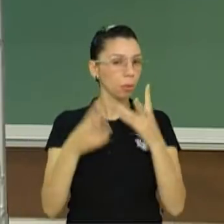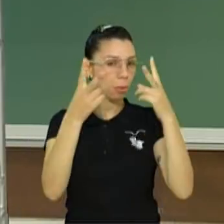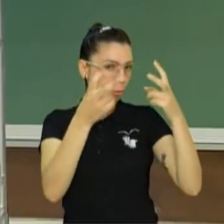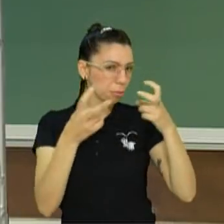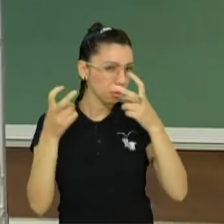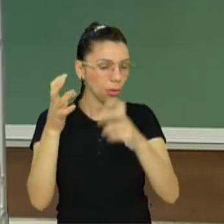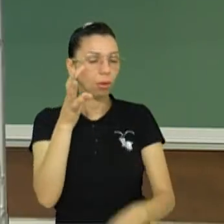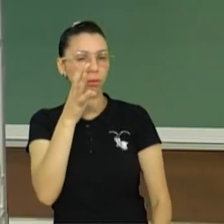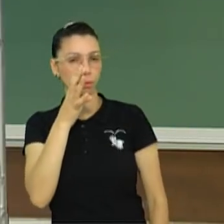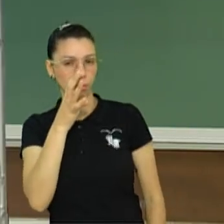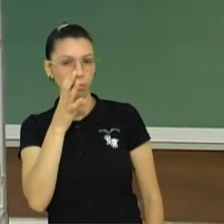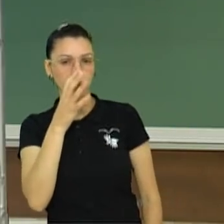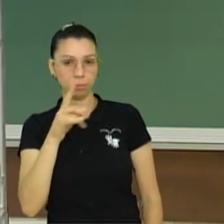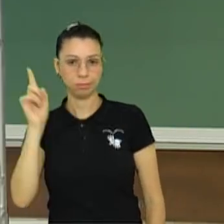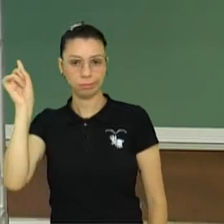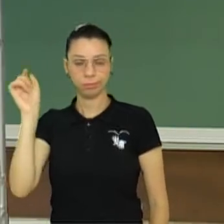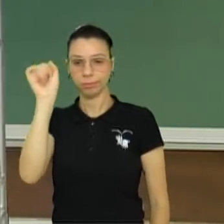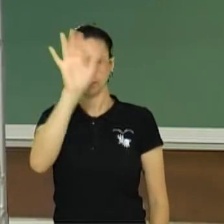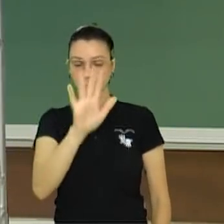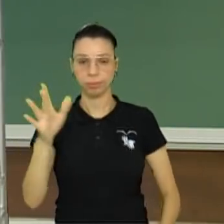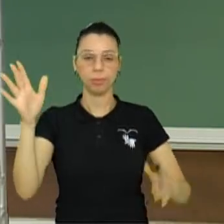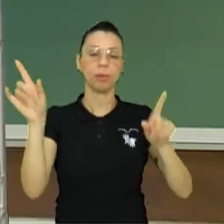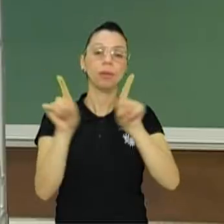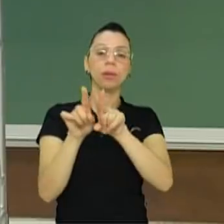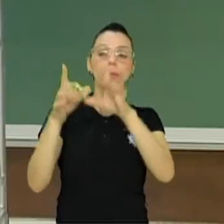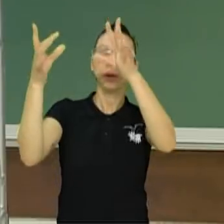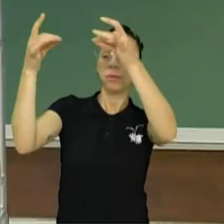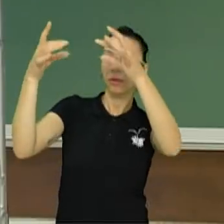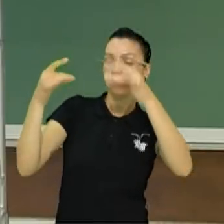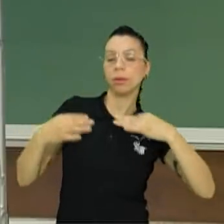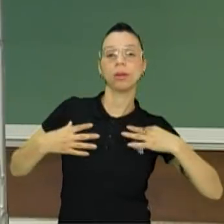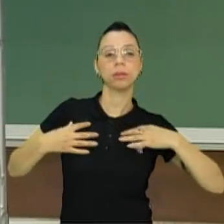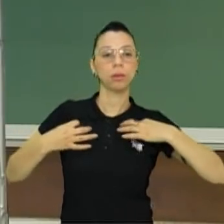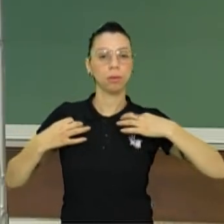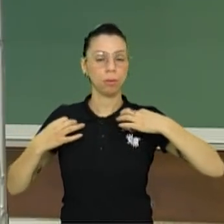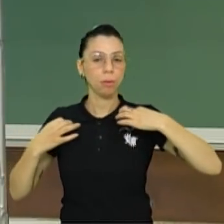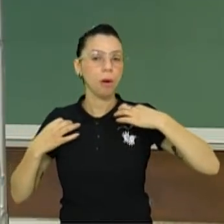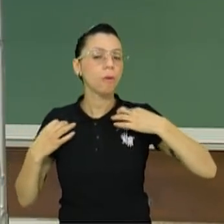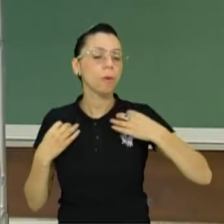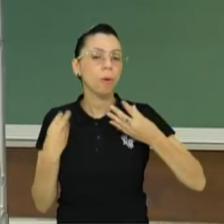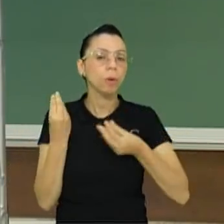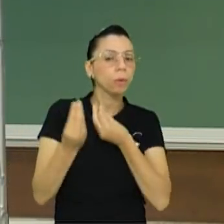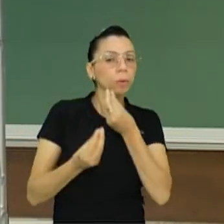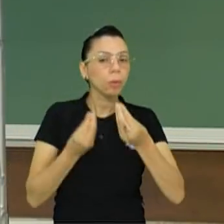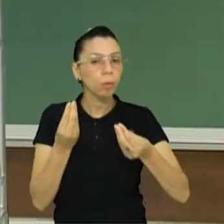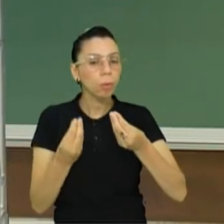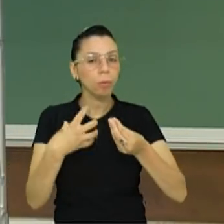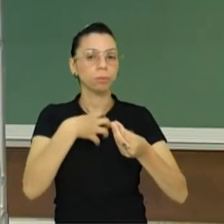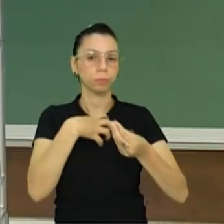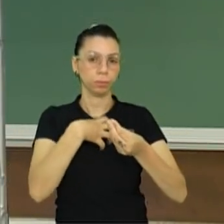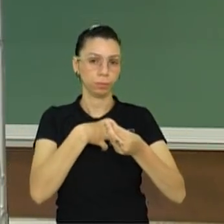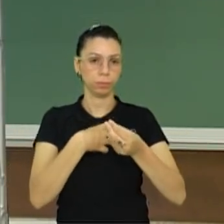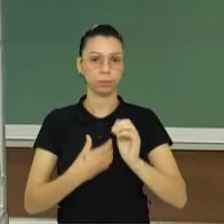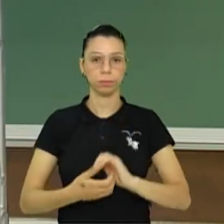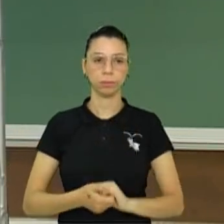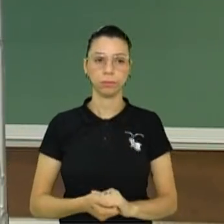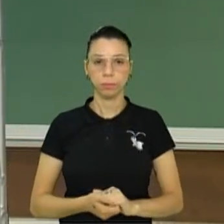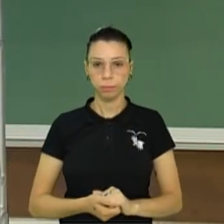um pouquinho mais nos detalhes das roupas, na sua forma.